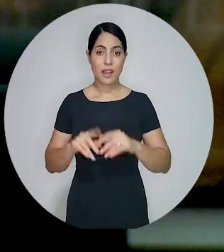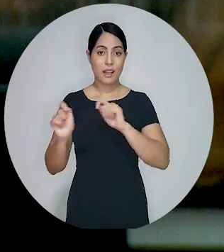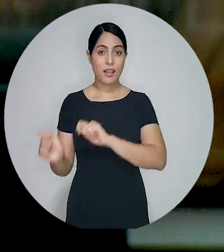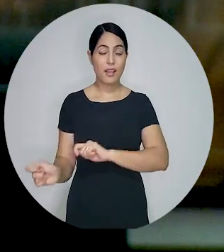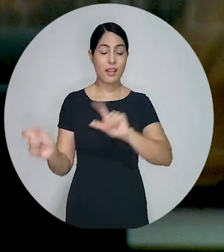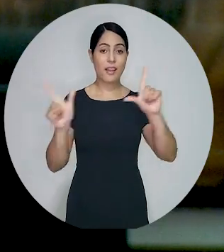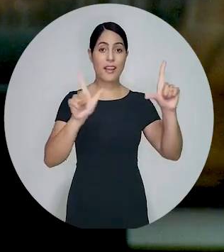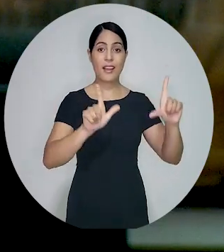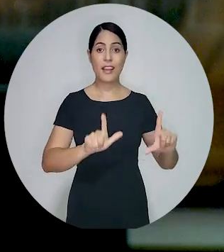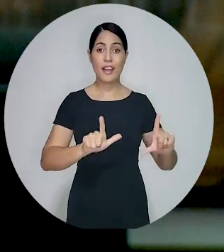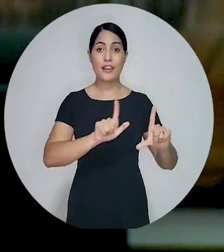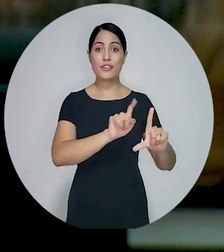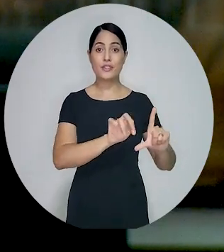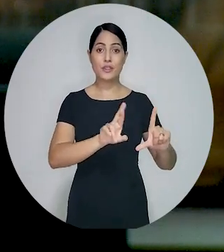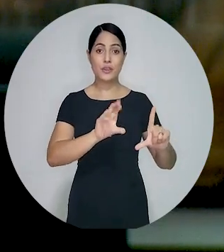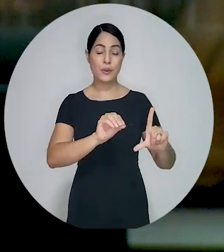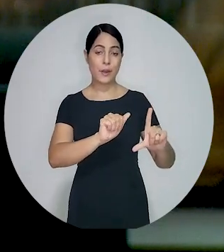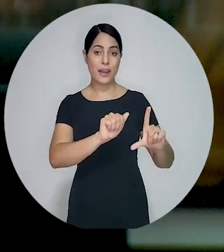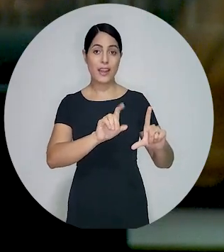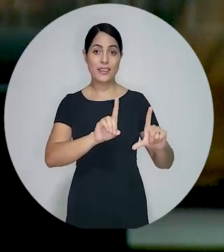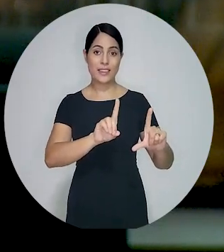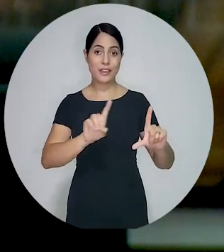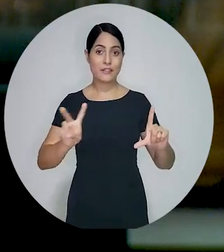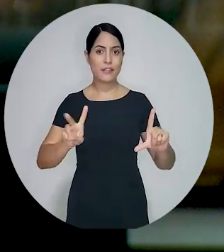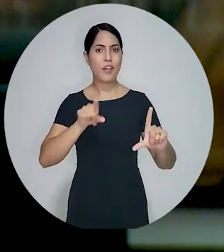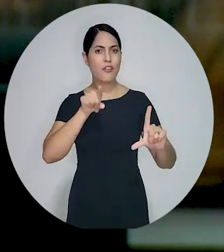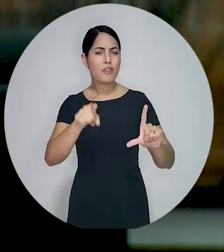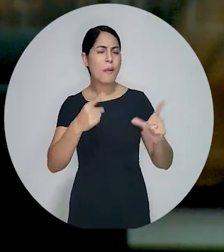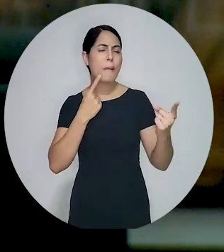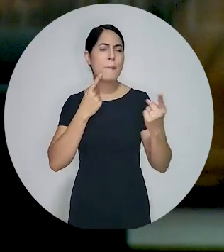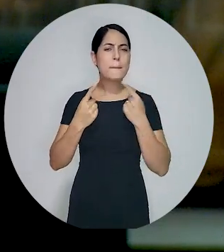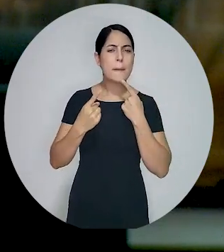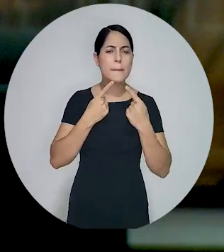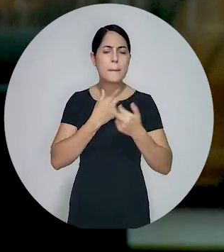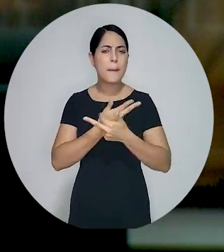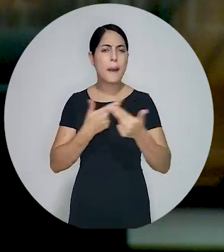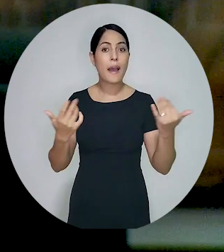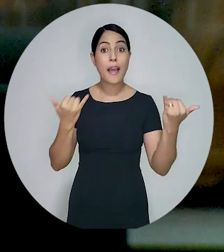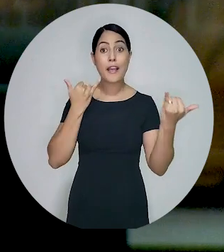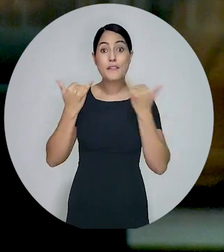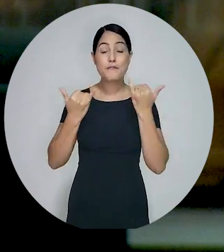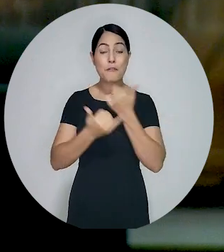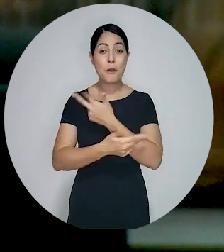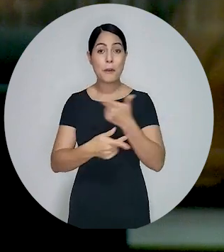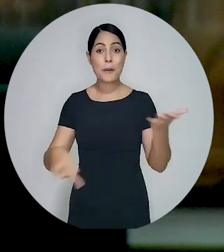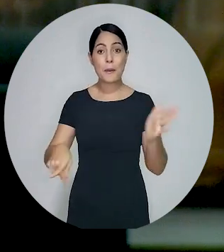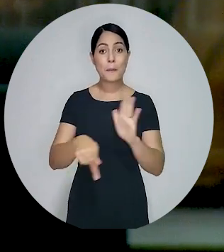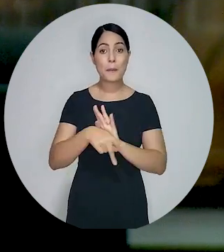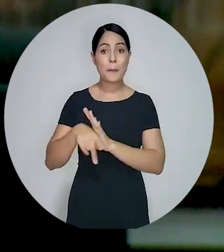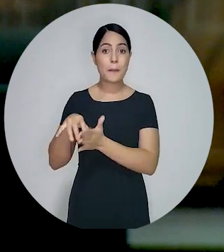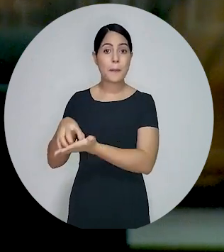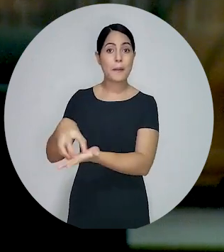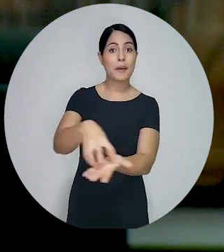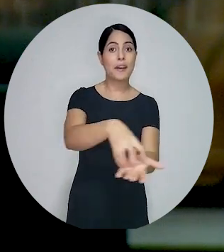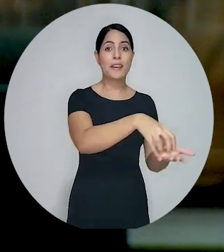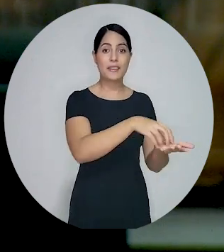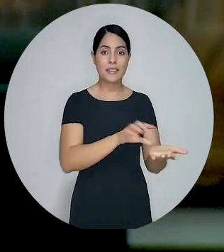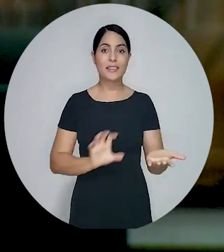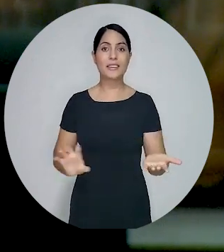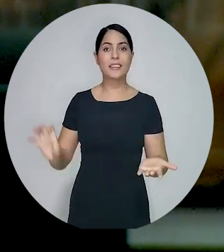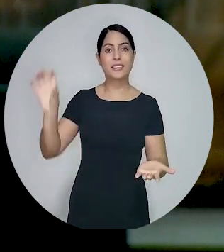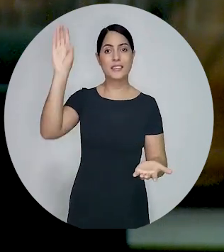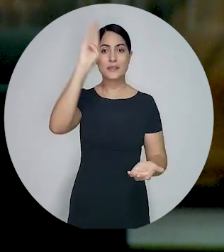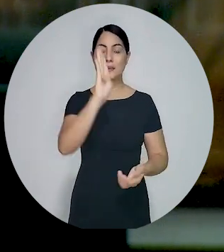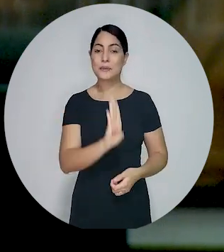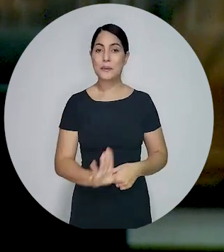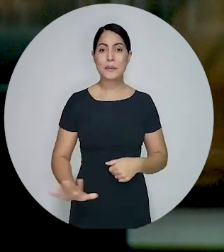No quadro Giro ADV, você acompanha as novidades, as principais notícias das seccionais e subseções da OAB pelo Brasil